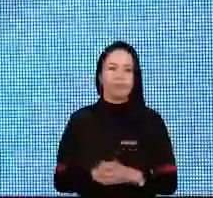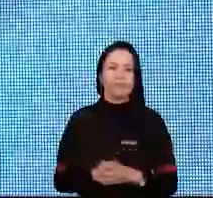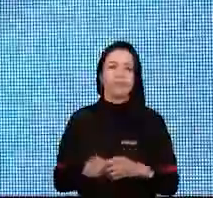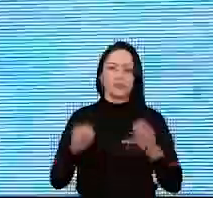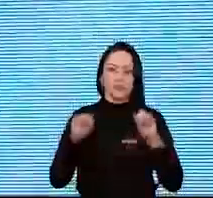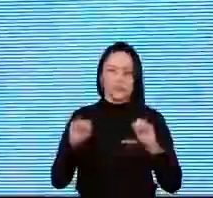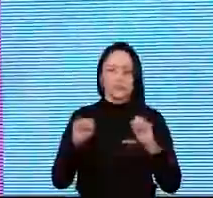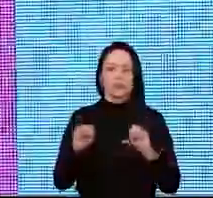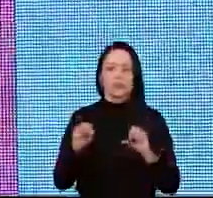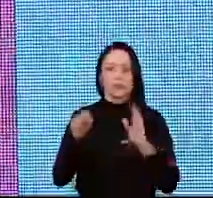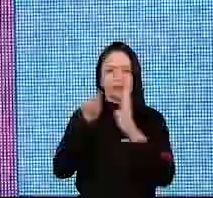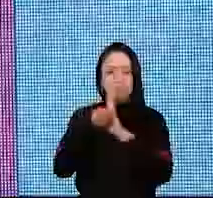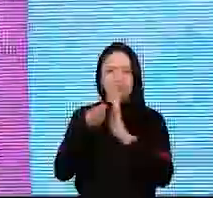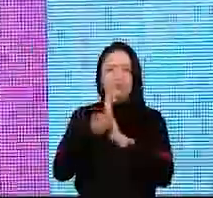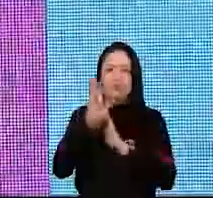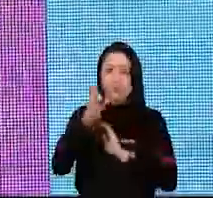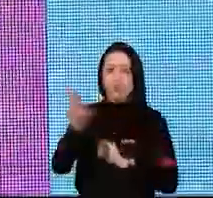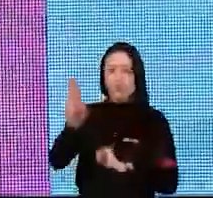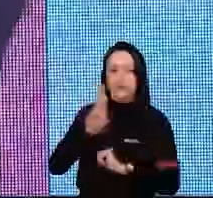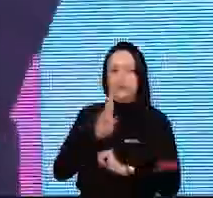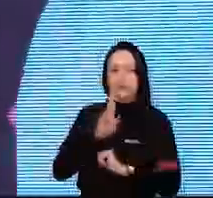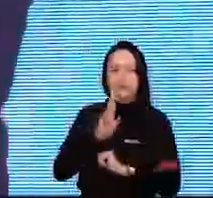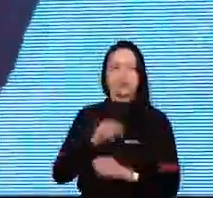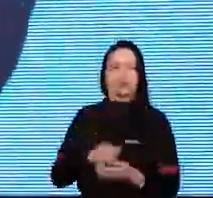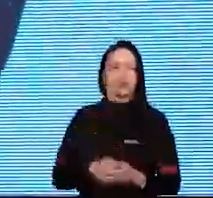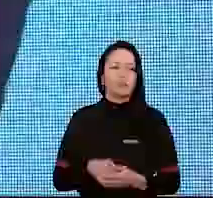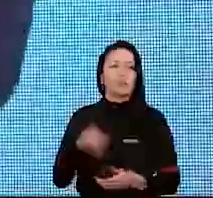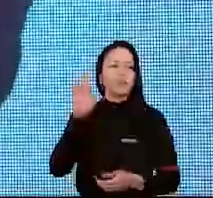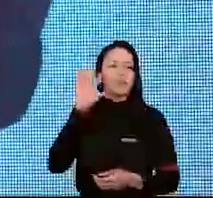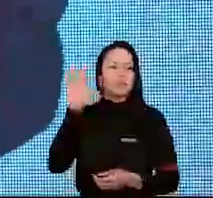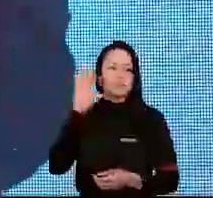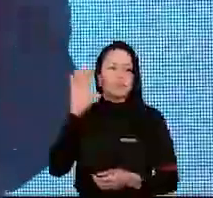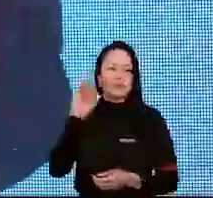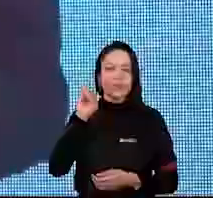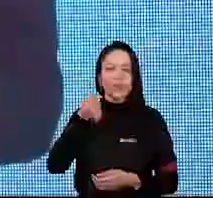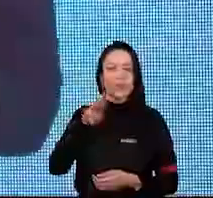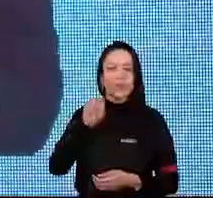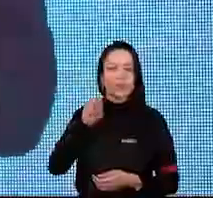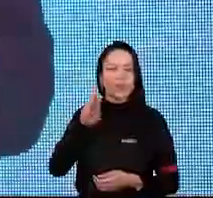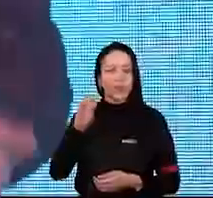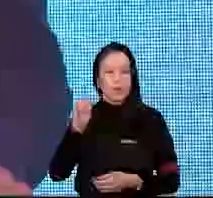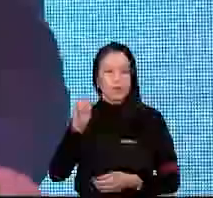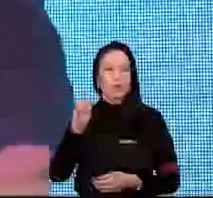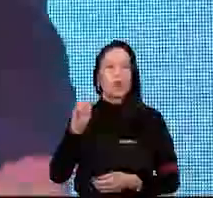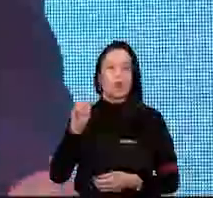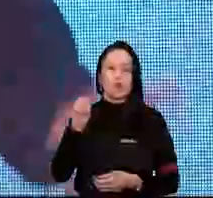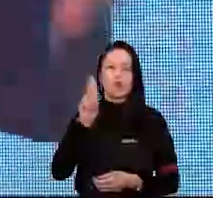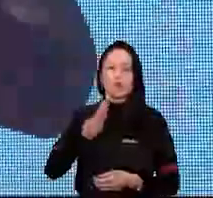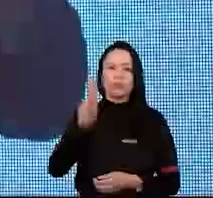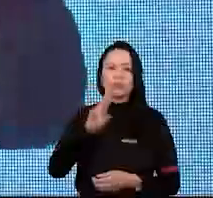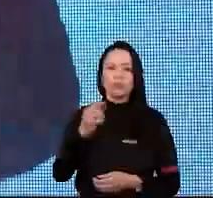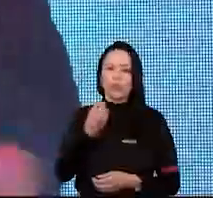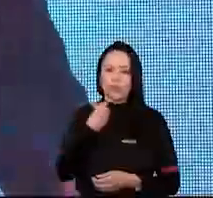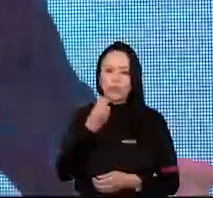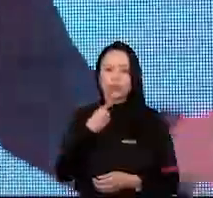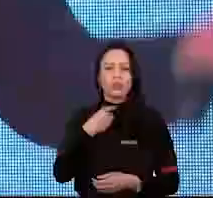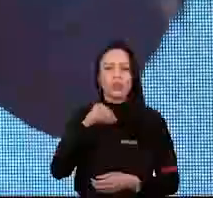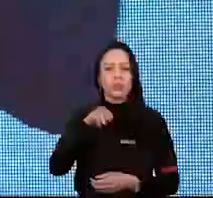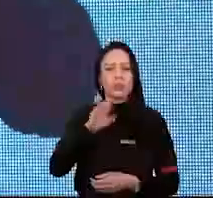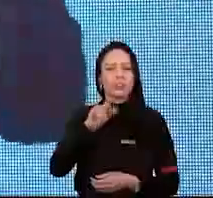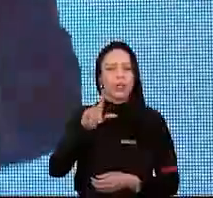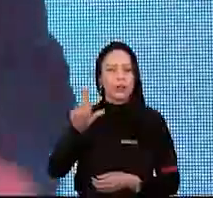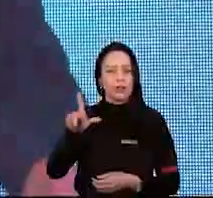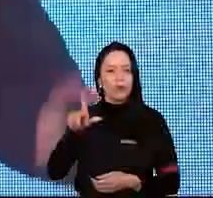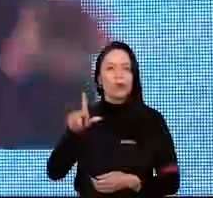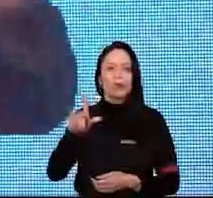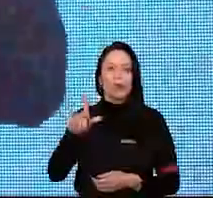esbarra na pergunta já com resposta, considerá-las como imunomediadas. Eu uso bastante corticoide oral e tópico e tento achar os